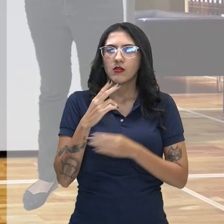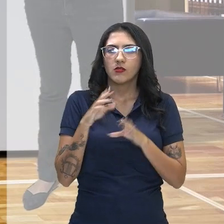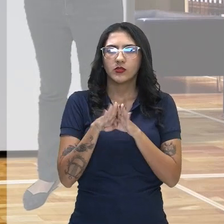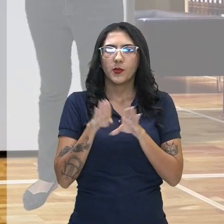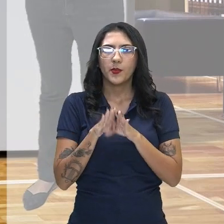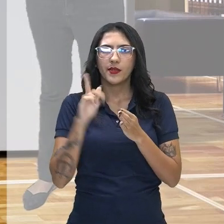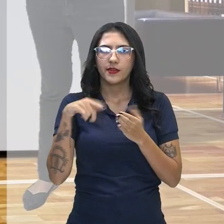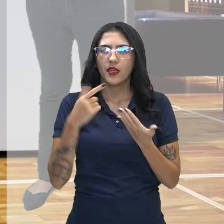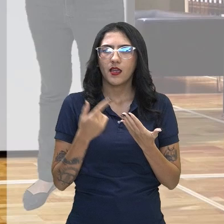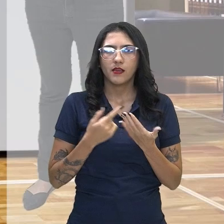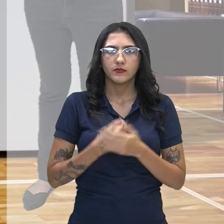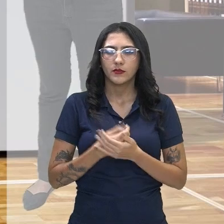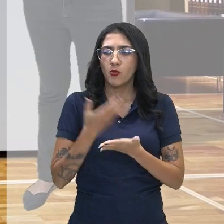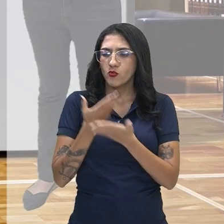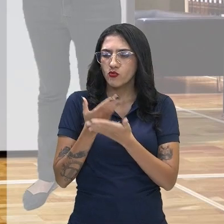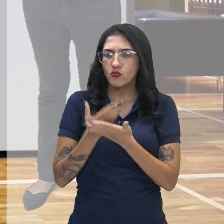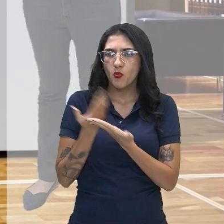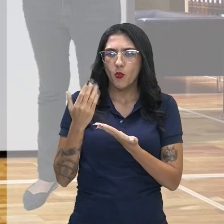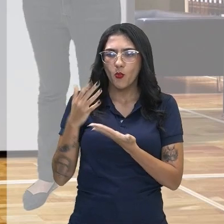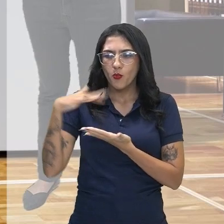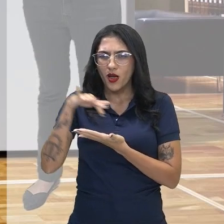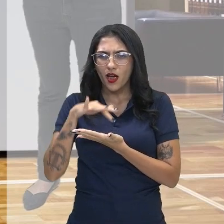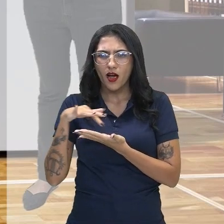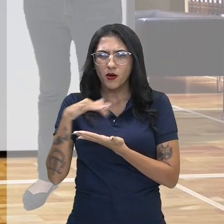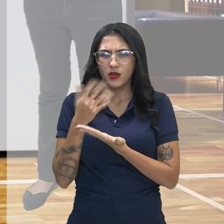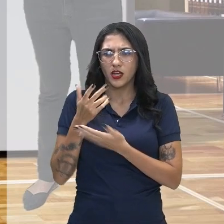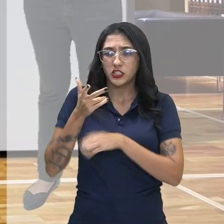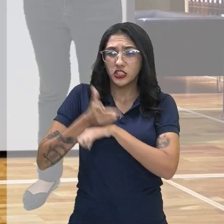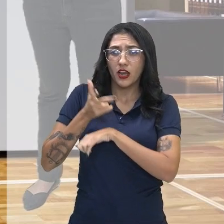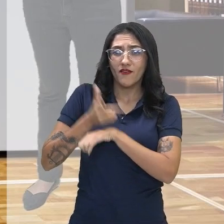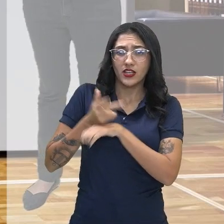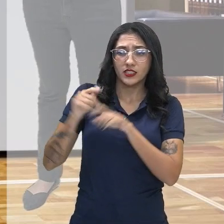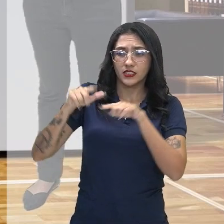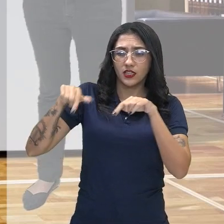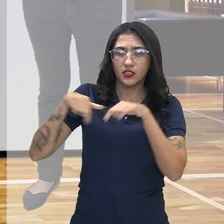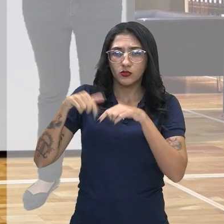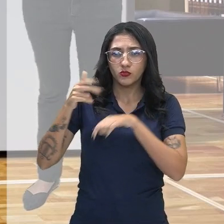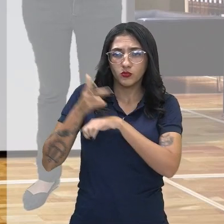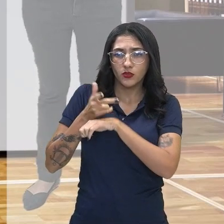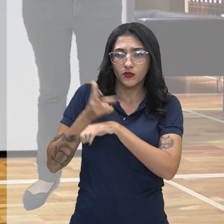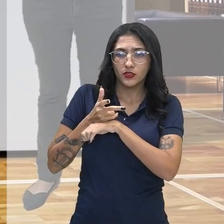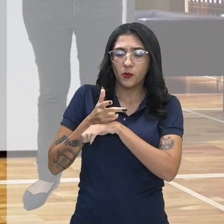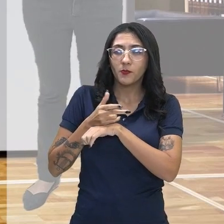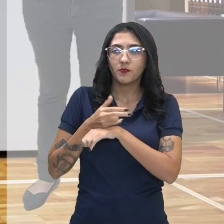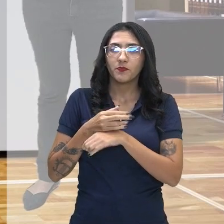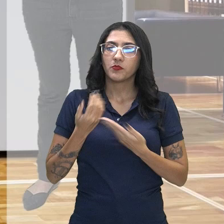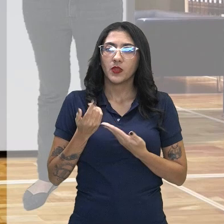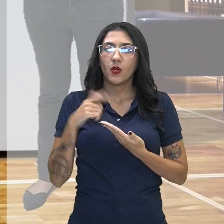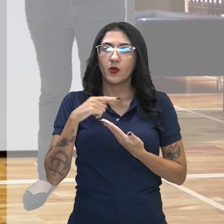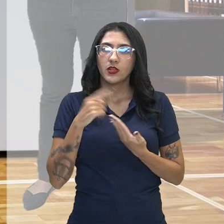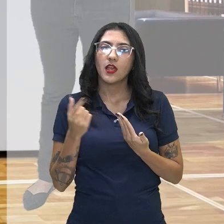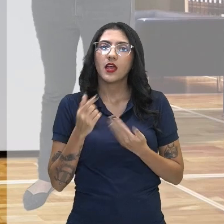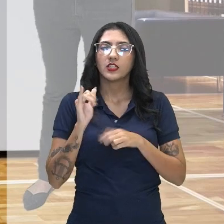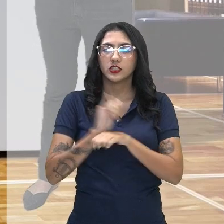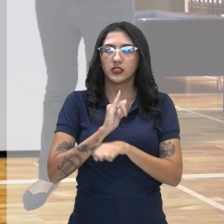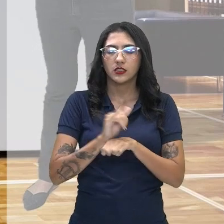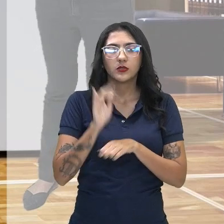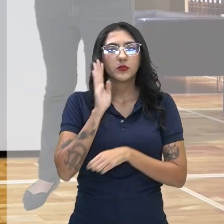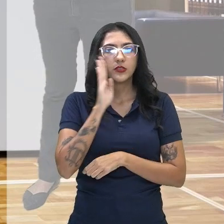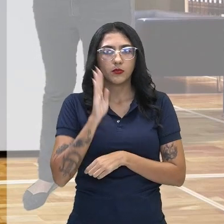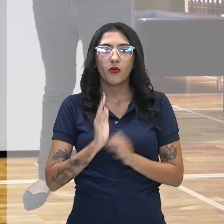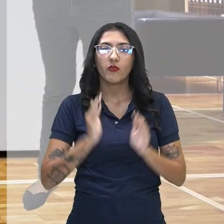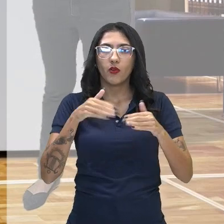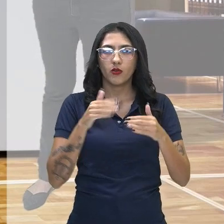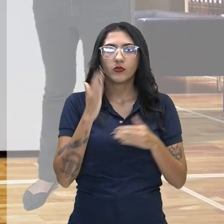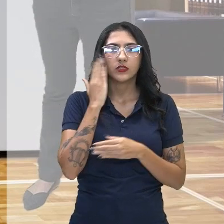um estúdio de TV, como o que nós estamos agora. Então, esse é o objetivo do skimming, saber qual é o assunto